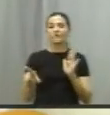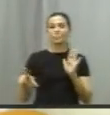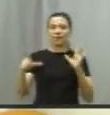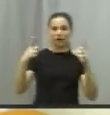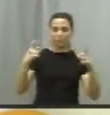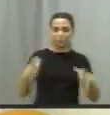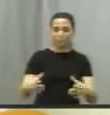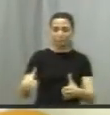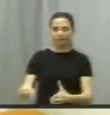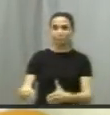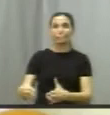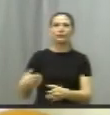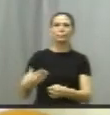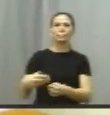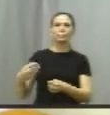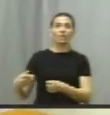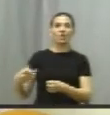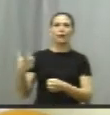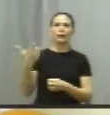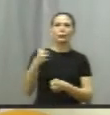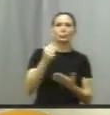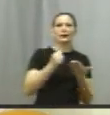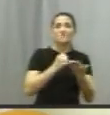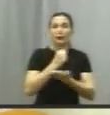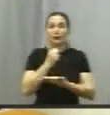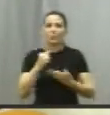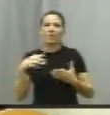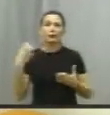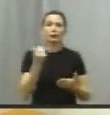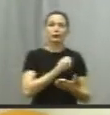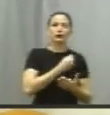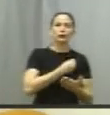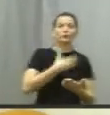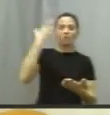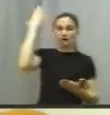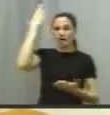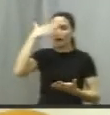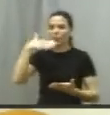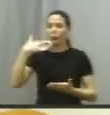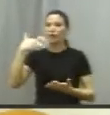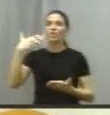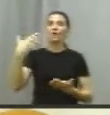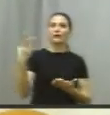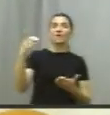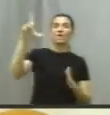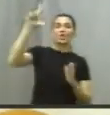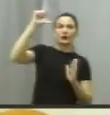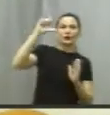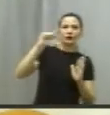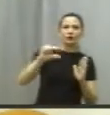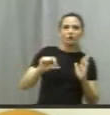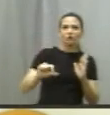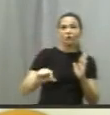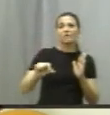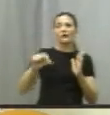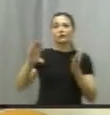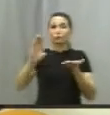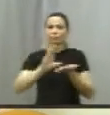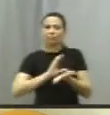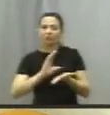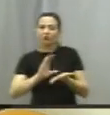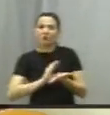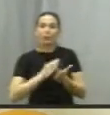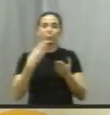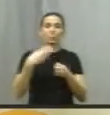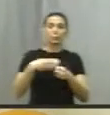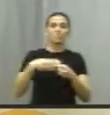local, quando ele não está embasado em números concretos que comprovem a queda de receita do município que justifique o